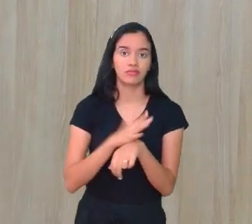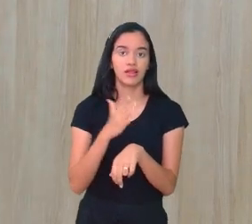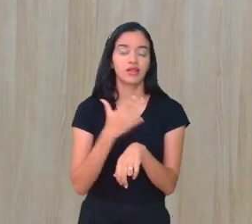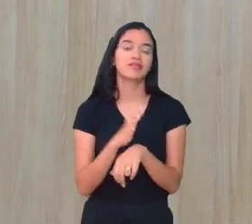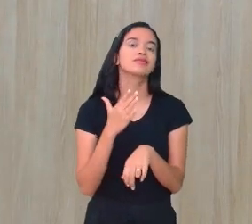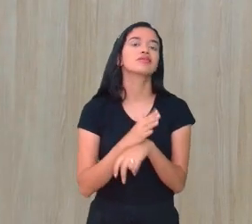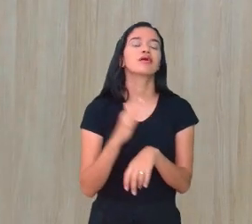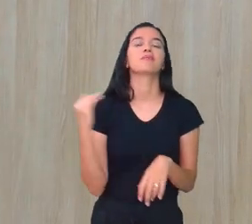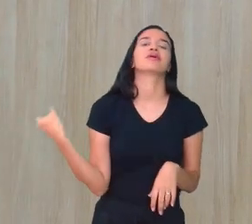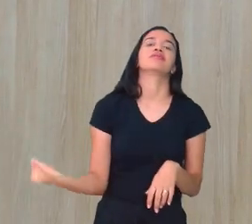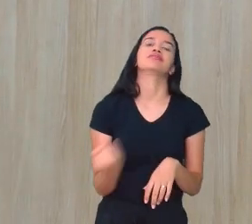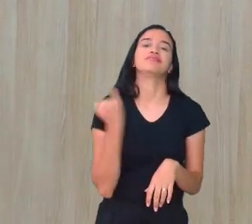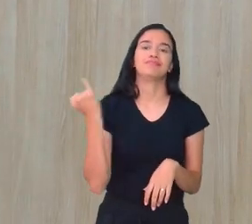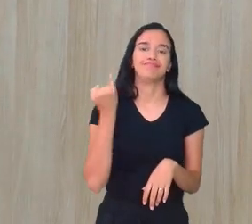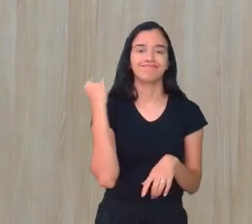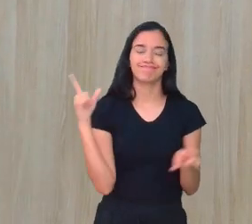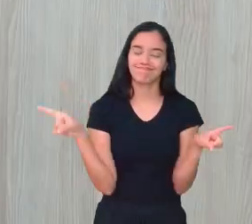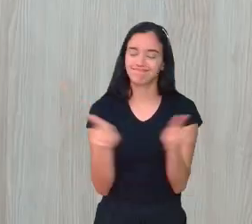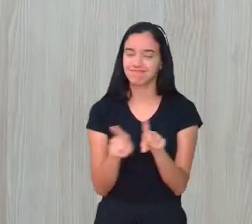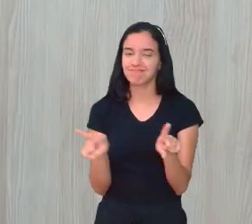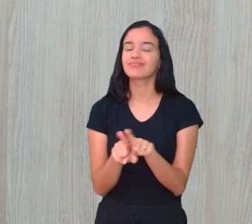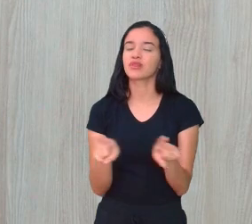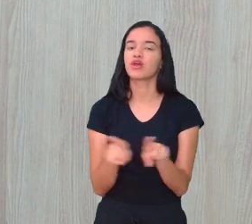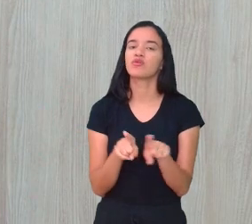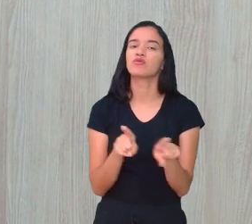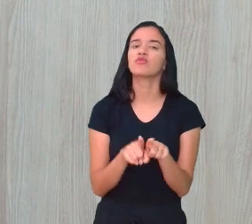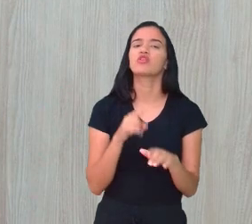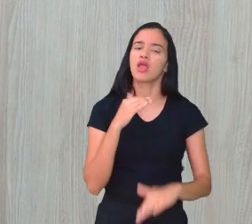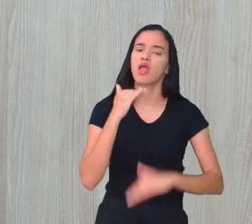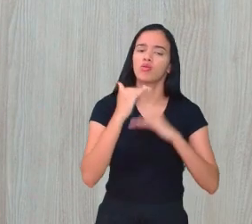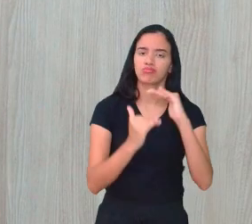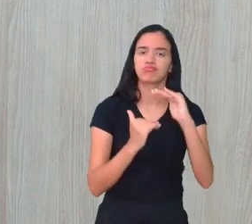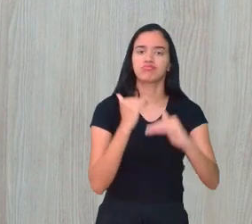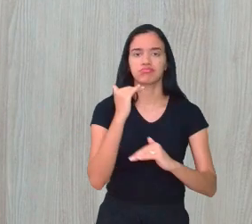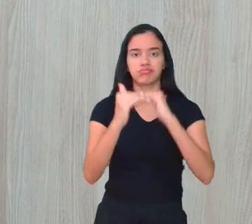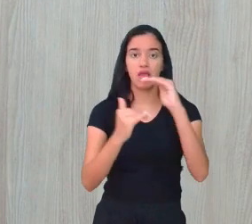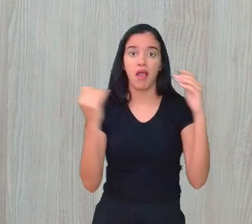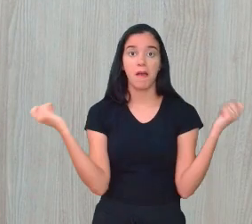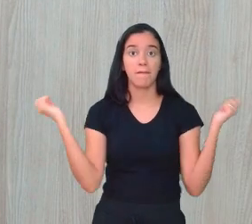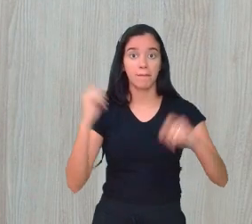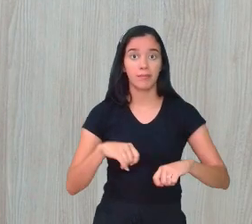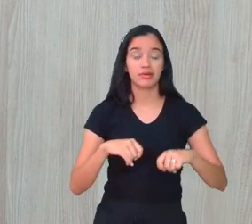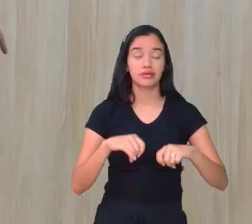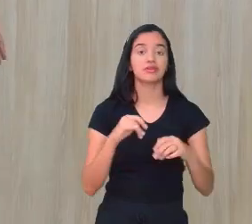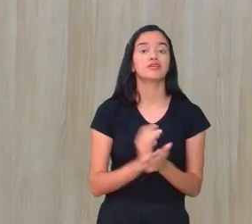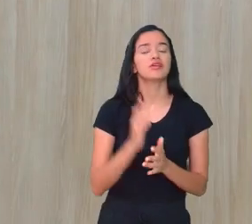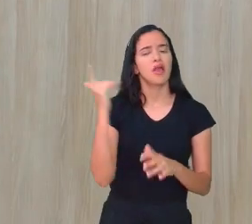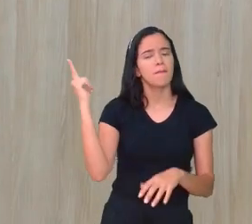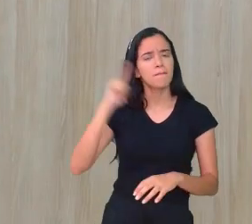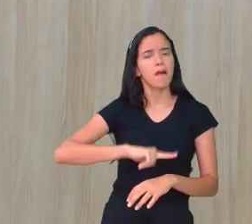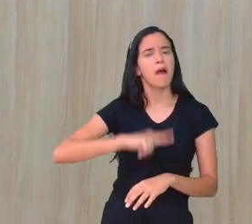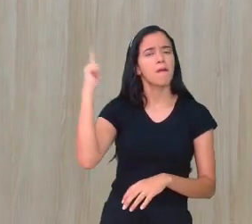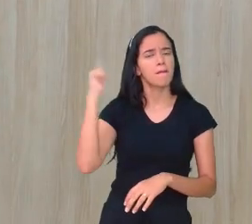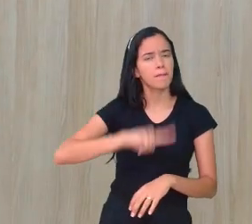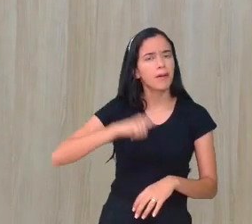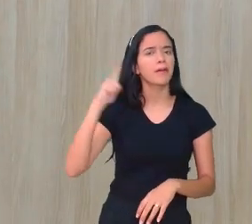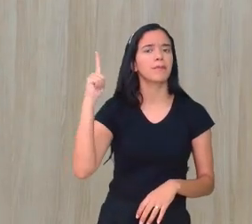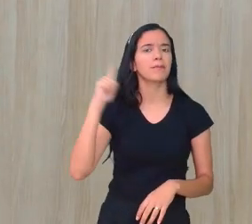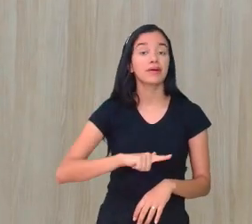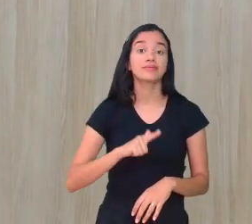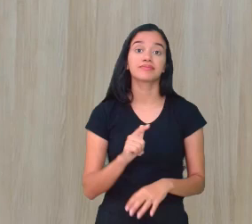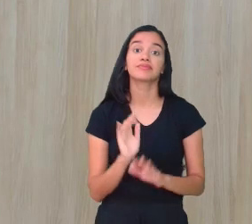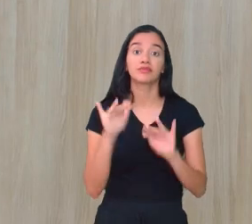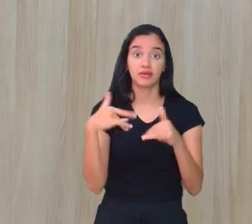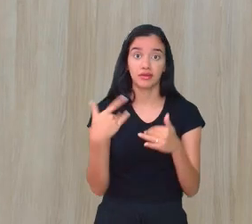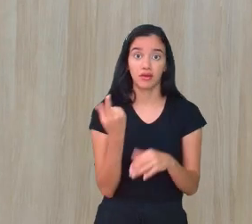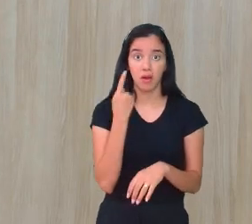também é importante, né, professor? Sim, porque aí você consegue desenvolvendo essa capacidade de fazer mais vezes. Exatamente. E